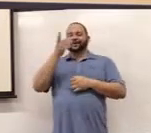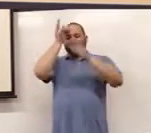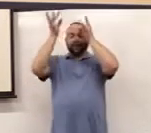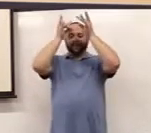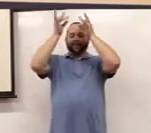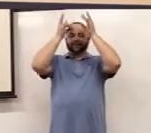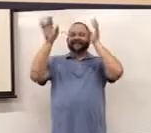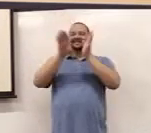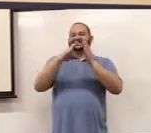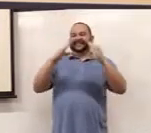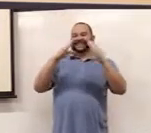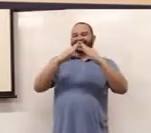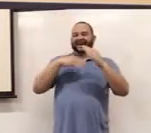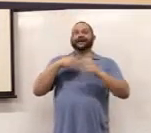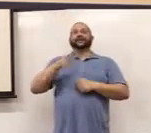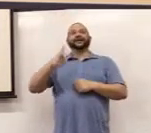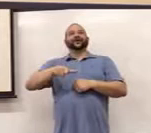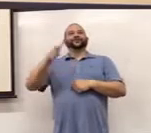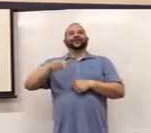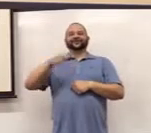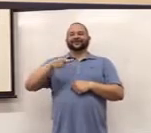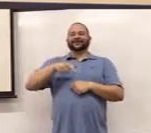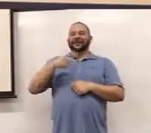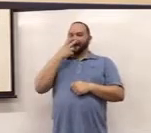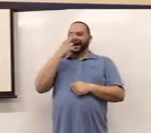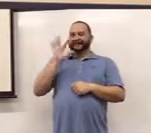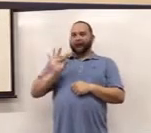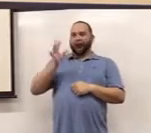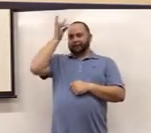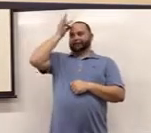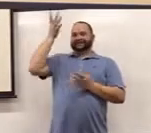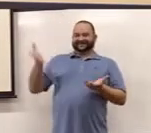Pode falar foi, não foi, pode falar para ter um lugar, já dá, obrigado.